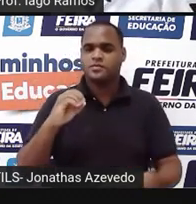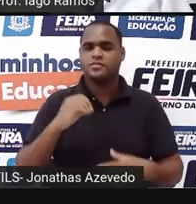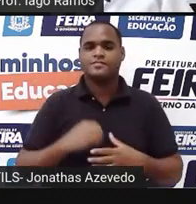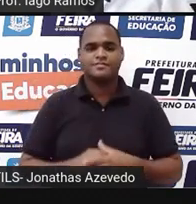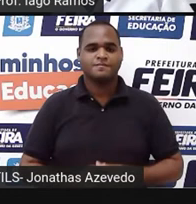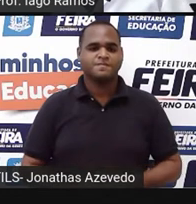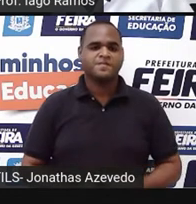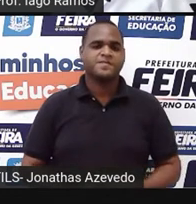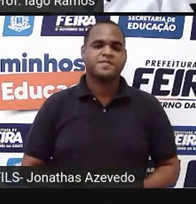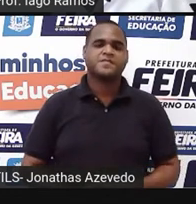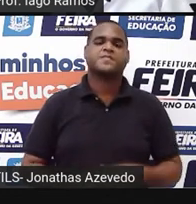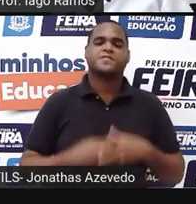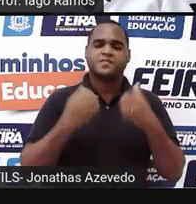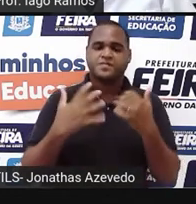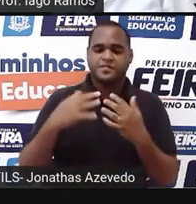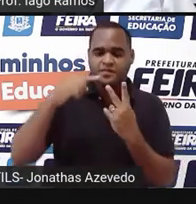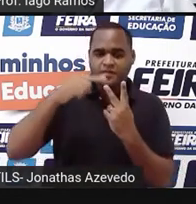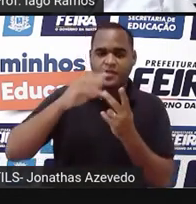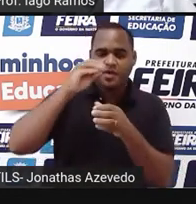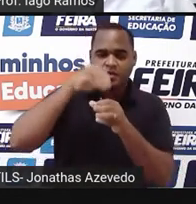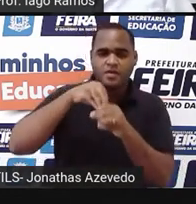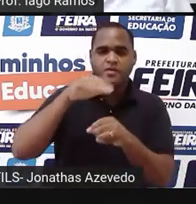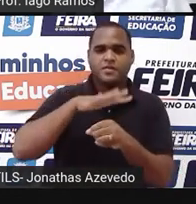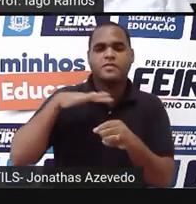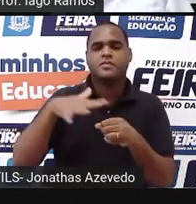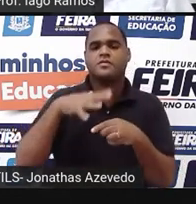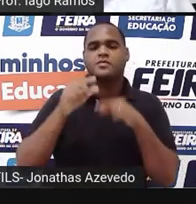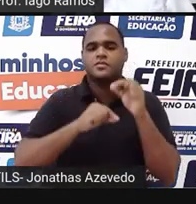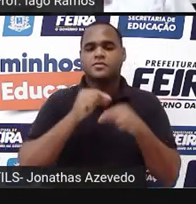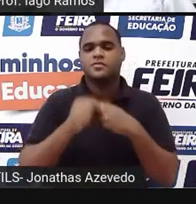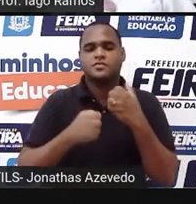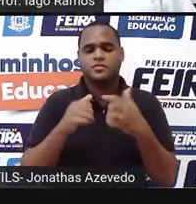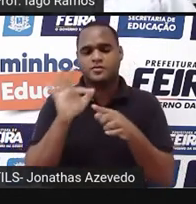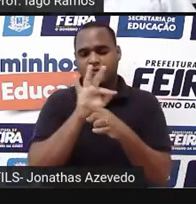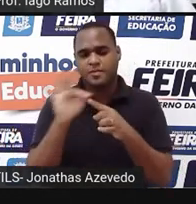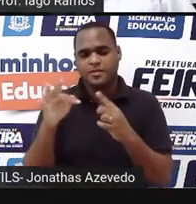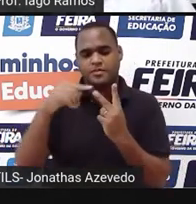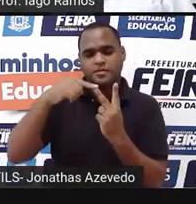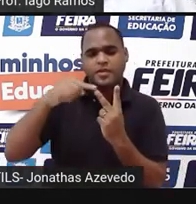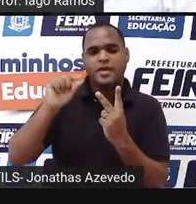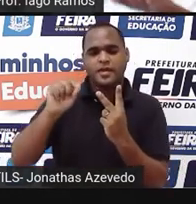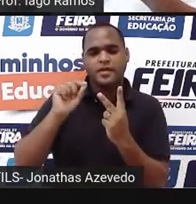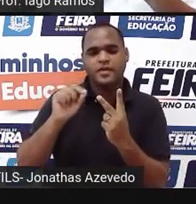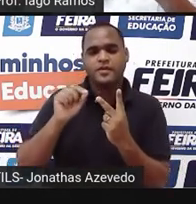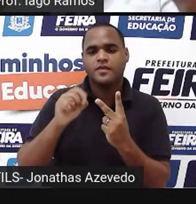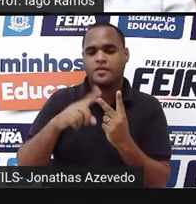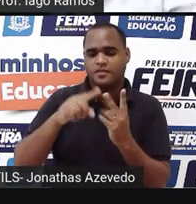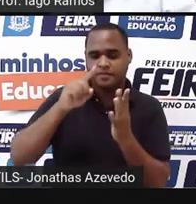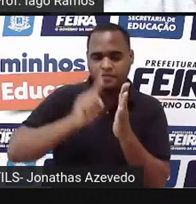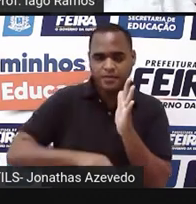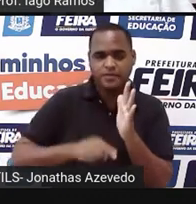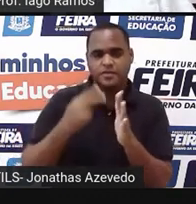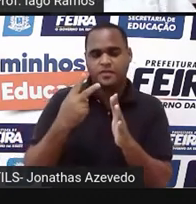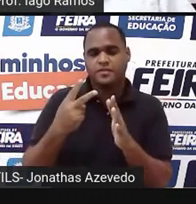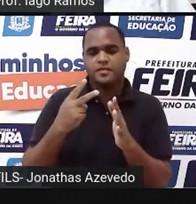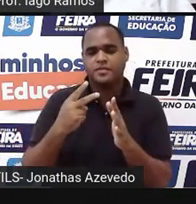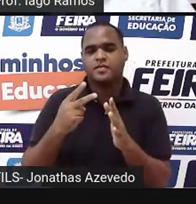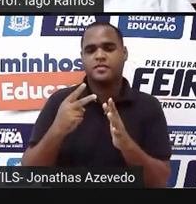bom? Tudo dentro da raiz quadrada. E tudo isso que a gente escreveu aí monta uma